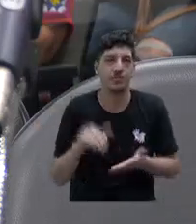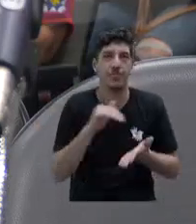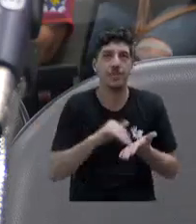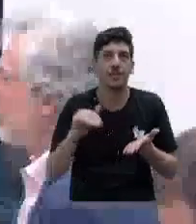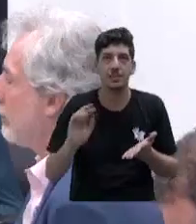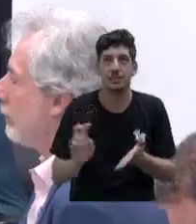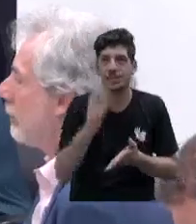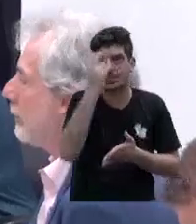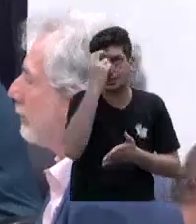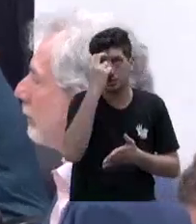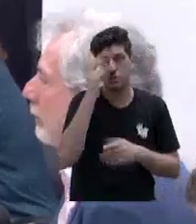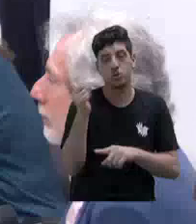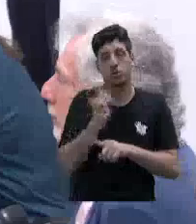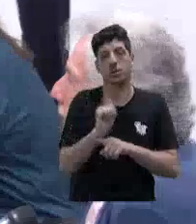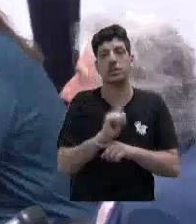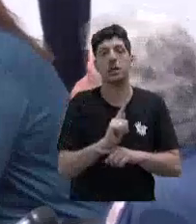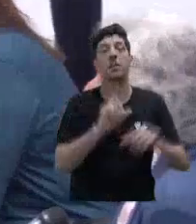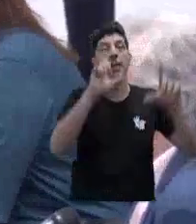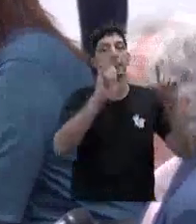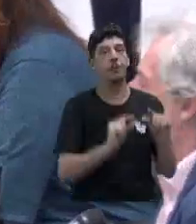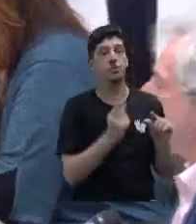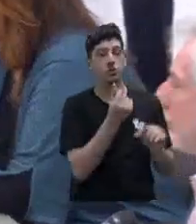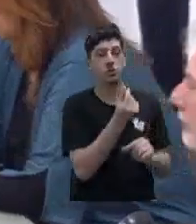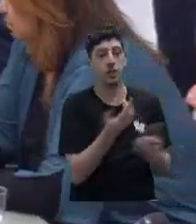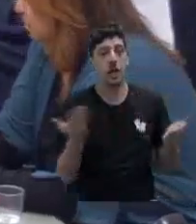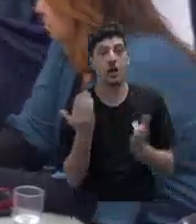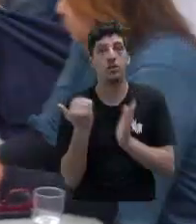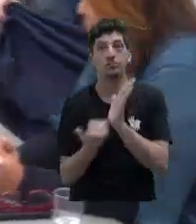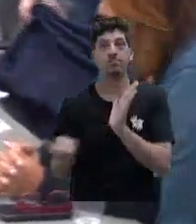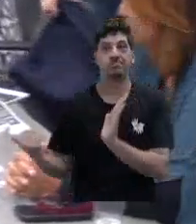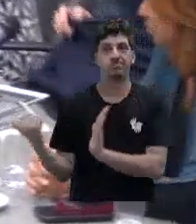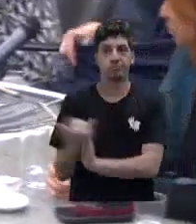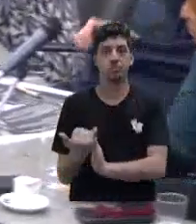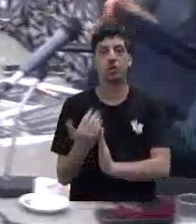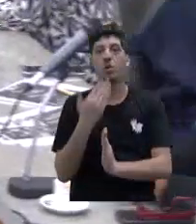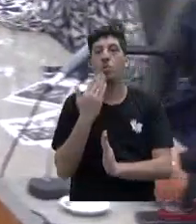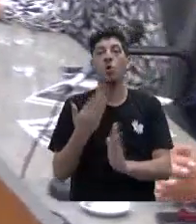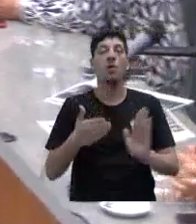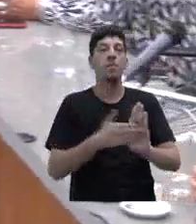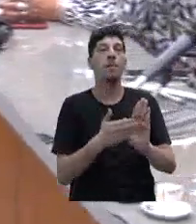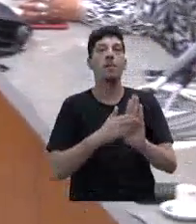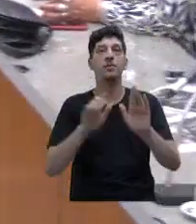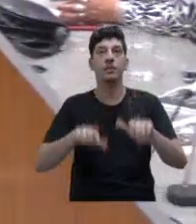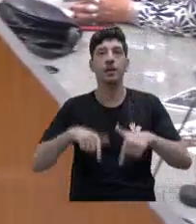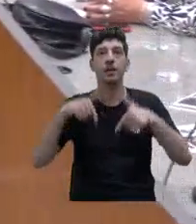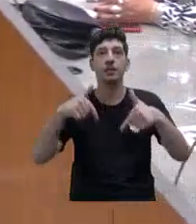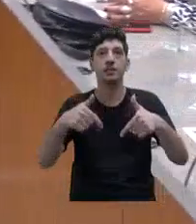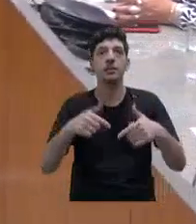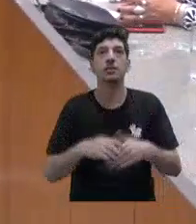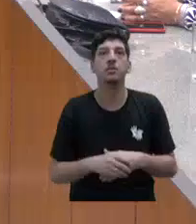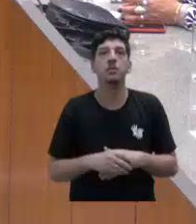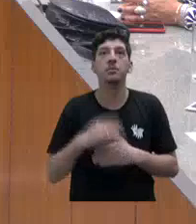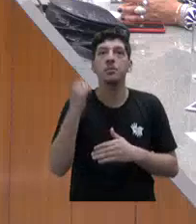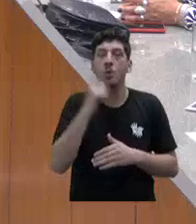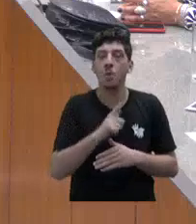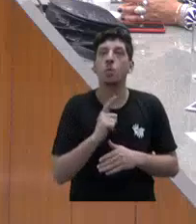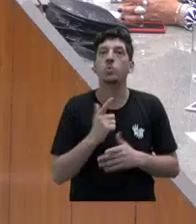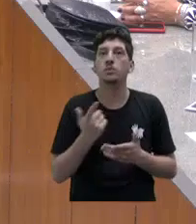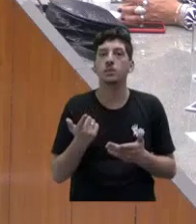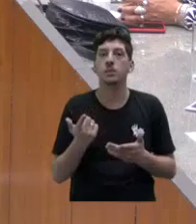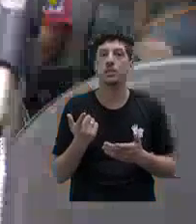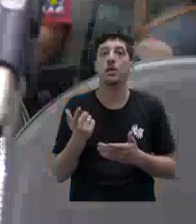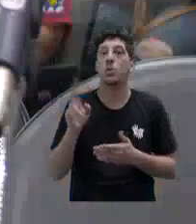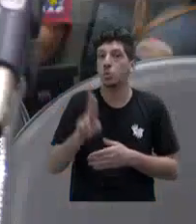Cultura faz a gestão. Então, essa é uma preocupação. Qual é o plano de ação para a execução